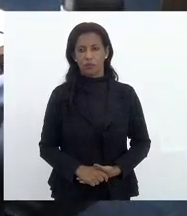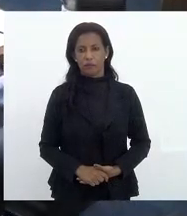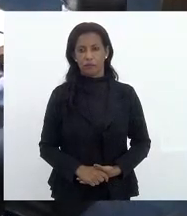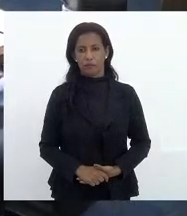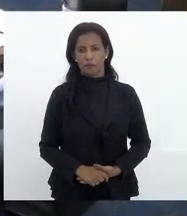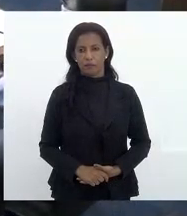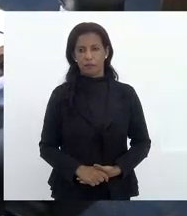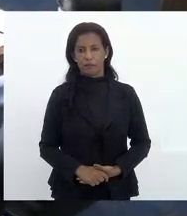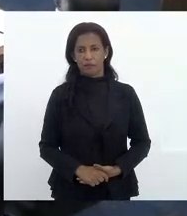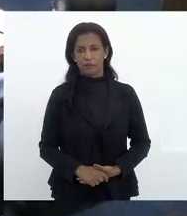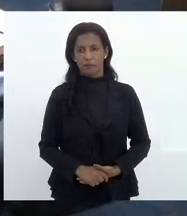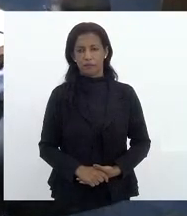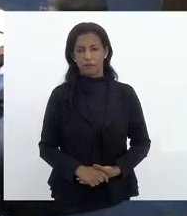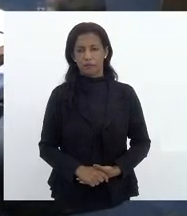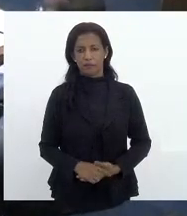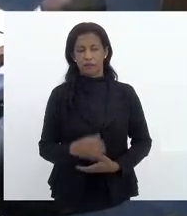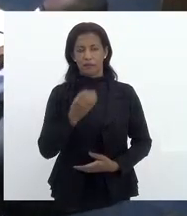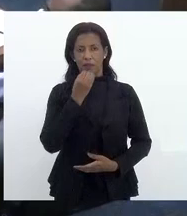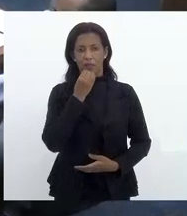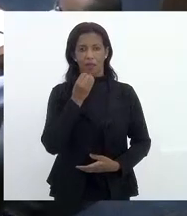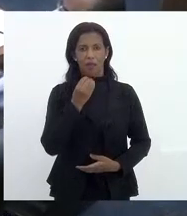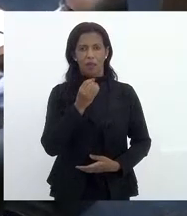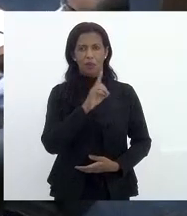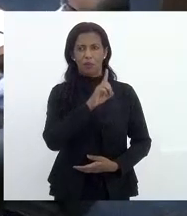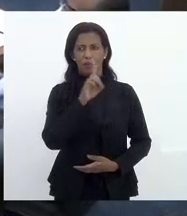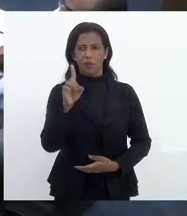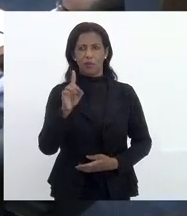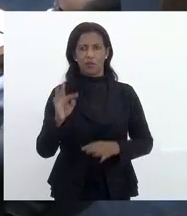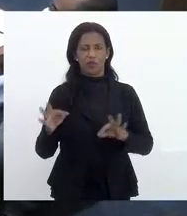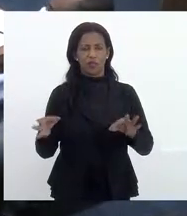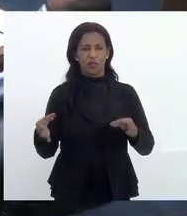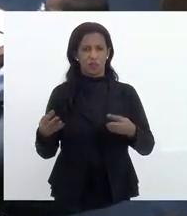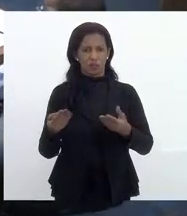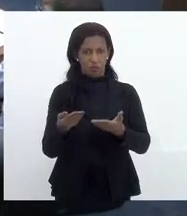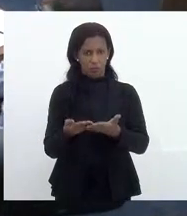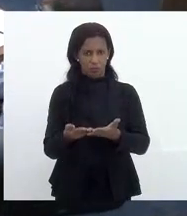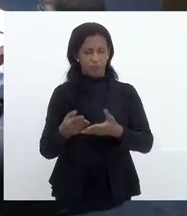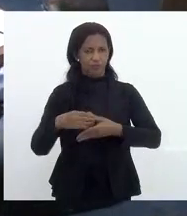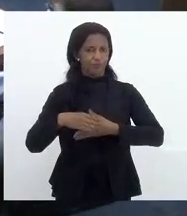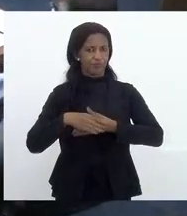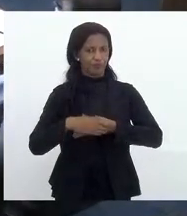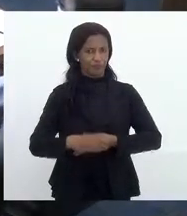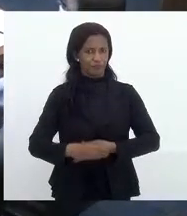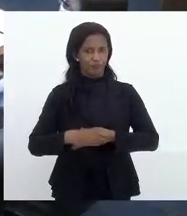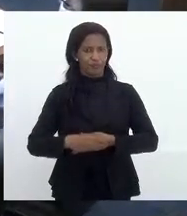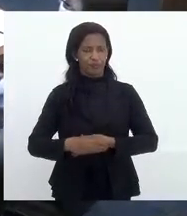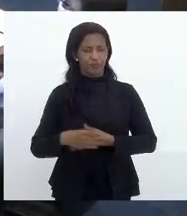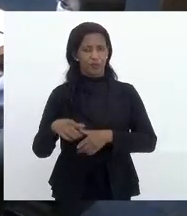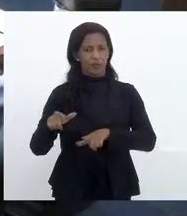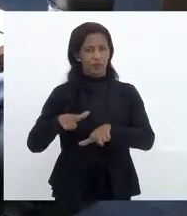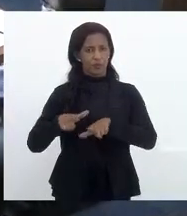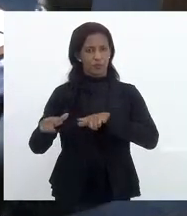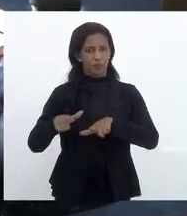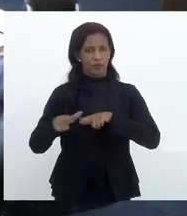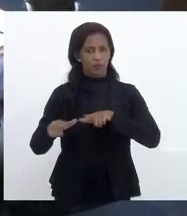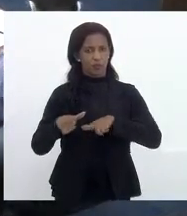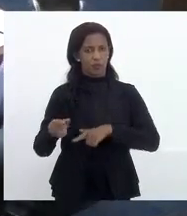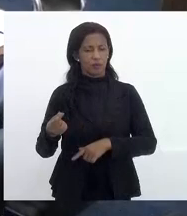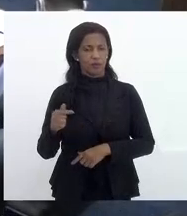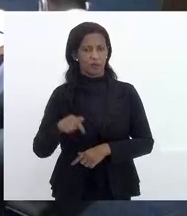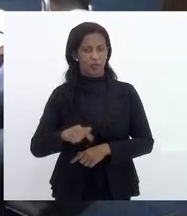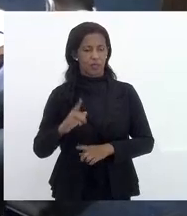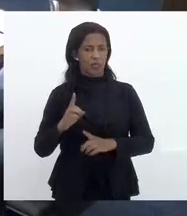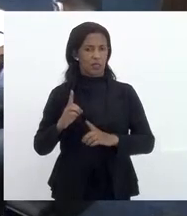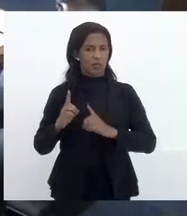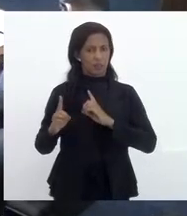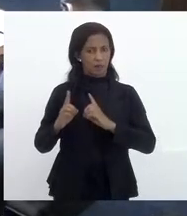Olá bom dia a todas e todos eu quero inicialmente cumprimentar os nossos servidores presentes nessa